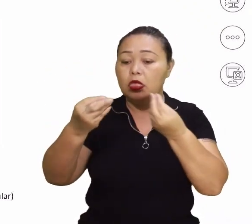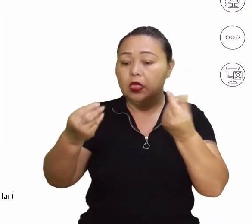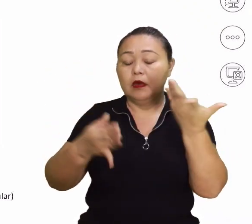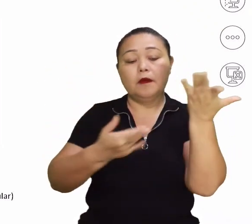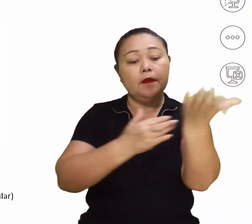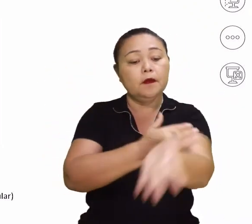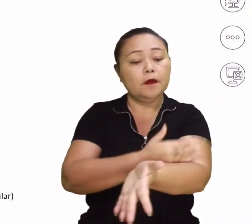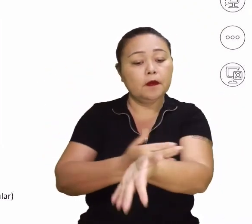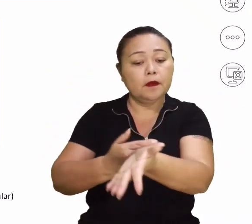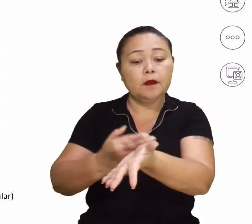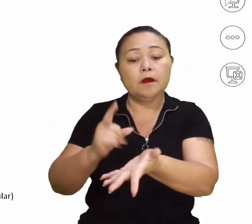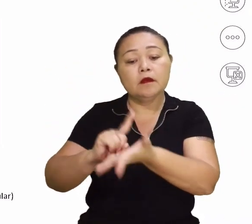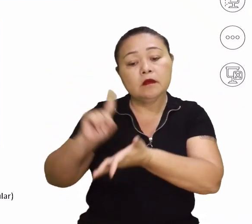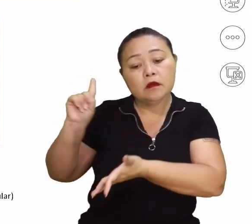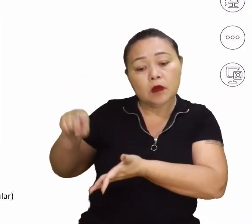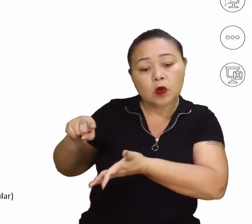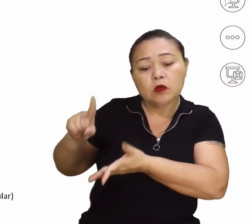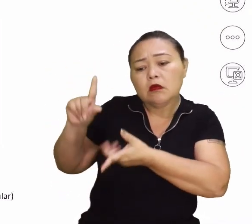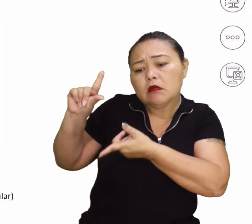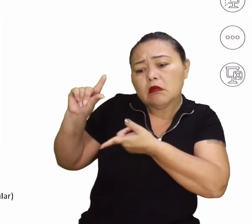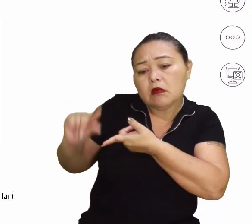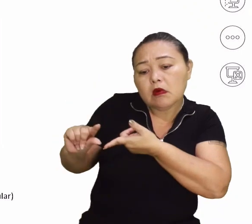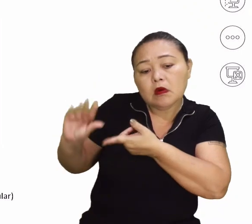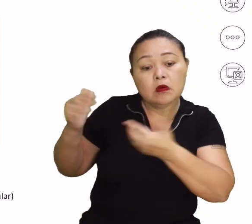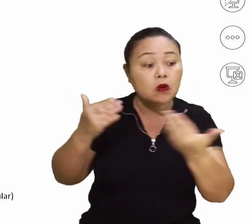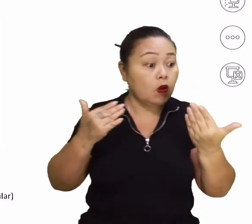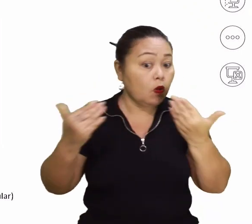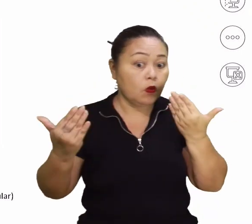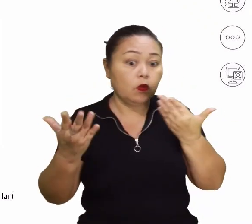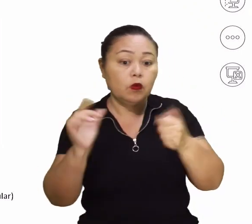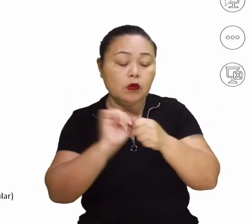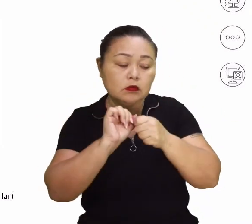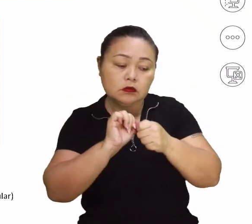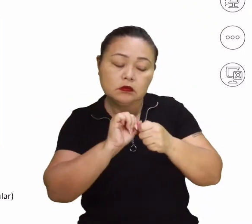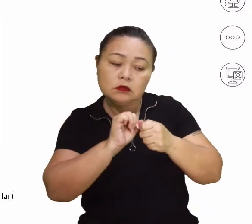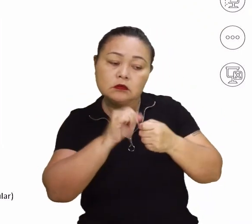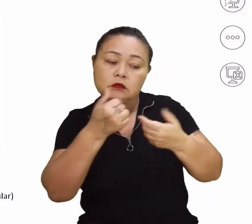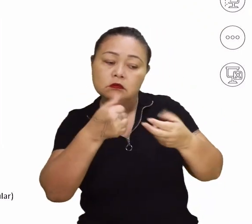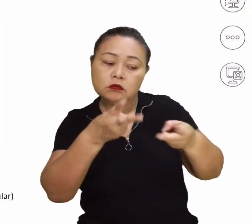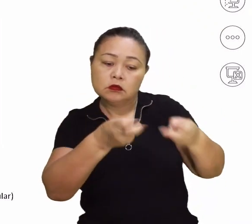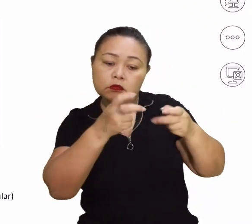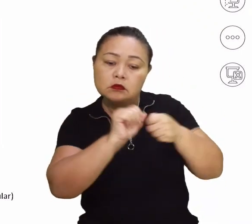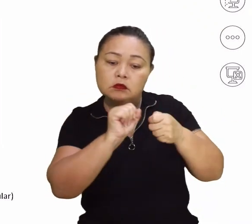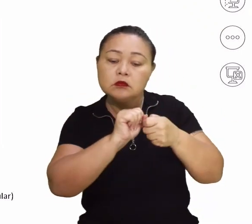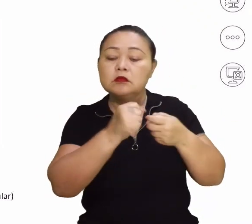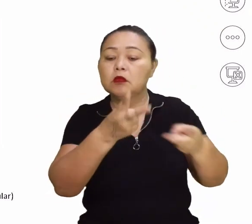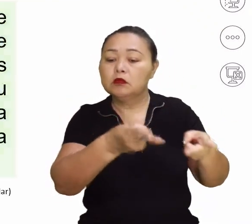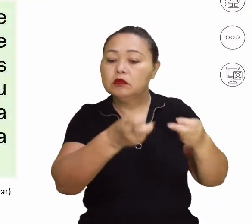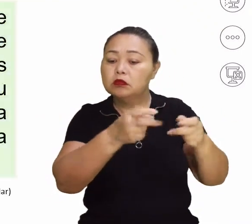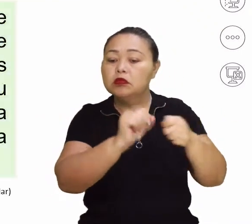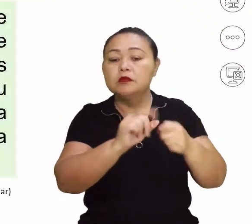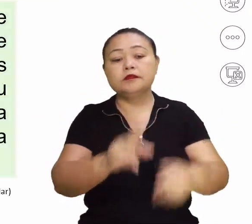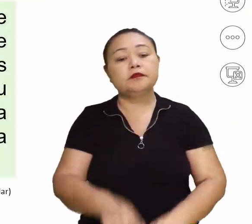estas significavam muito pouco quando comparada com as atividades extrativas.